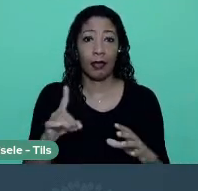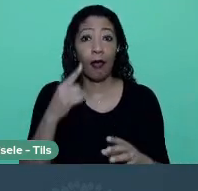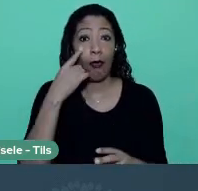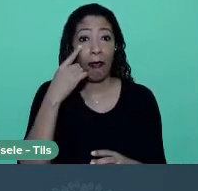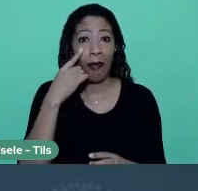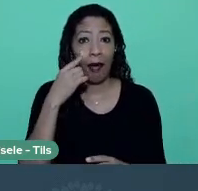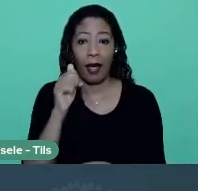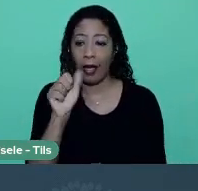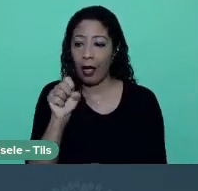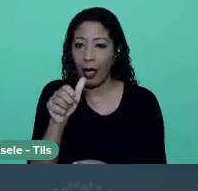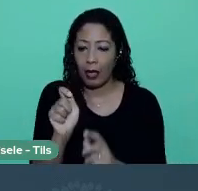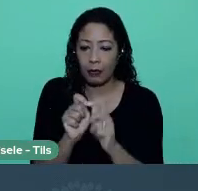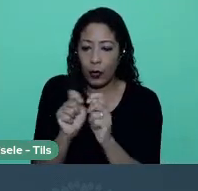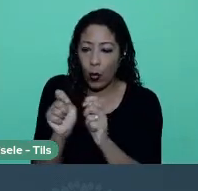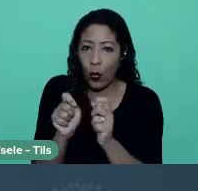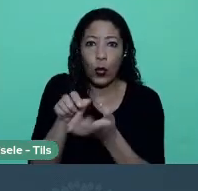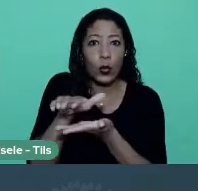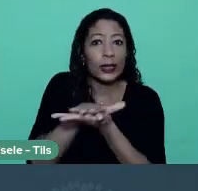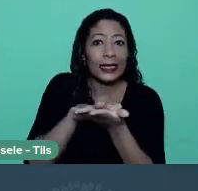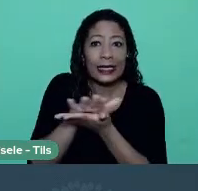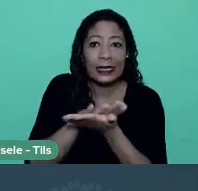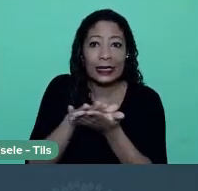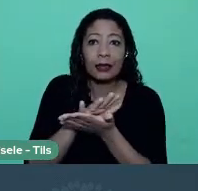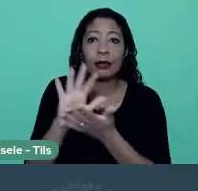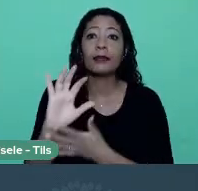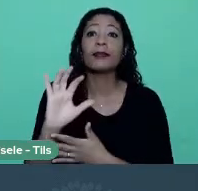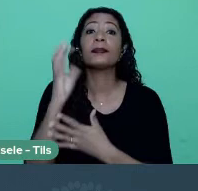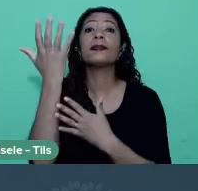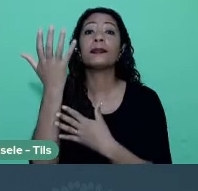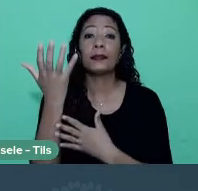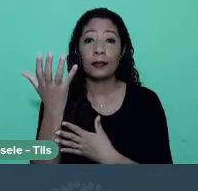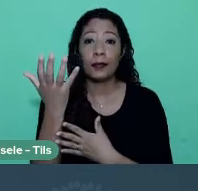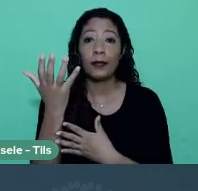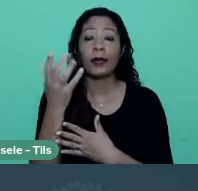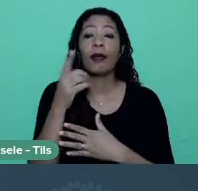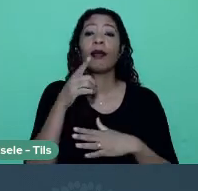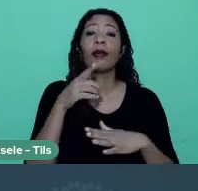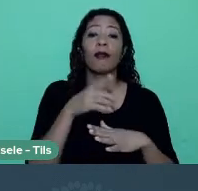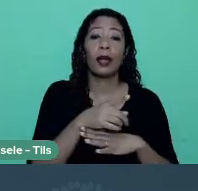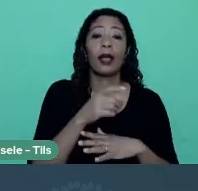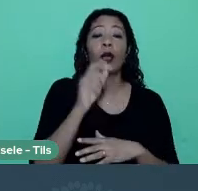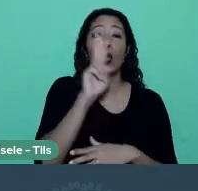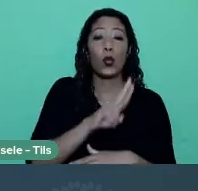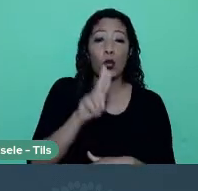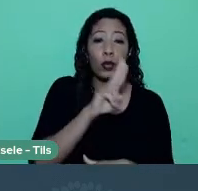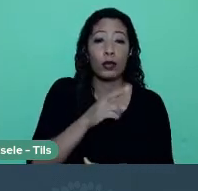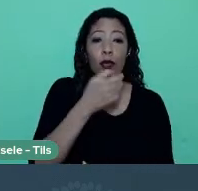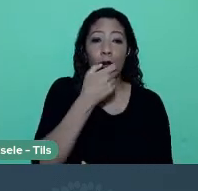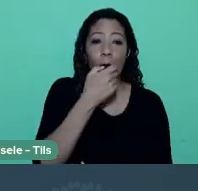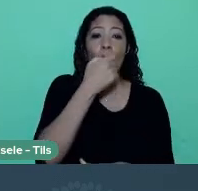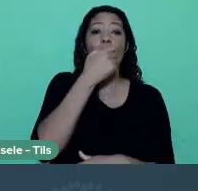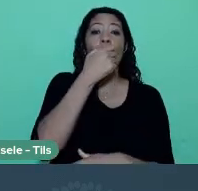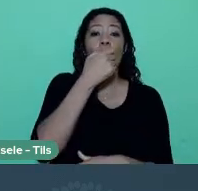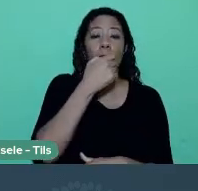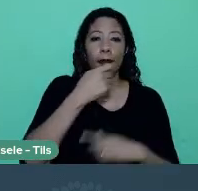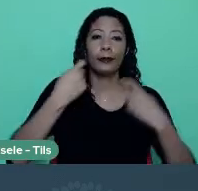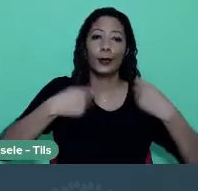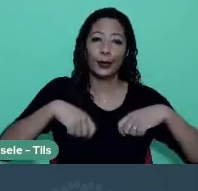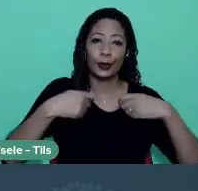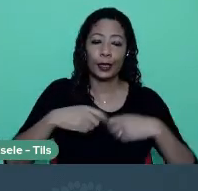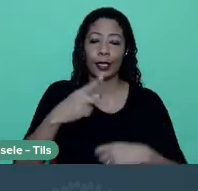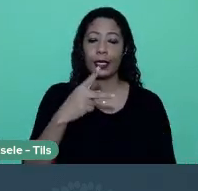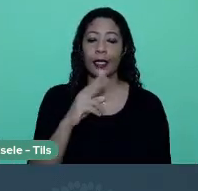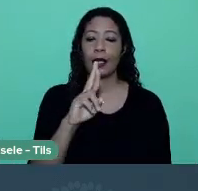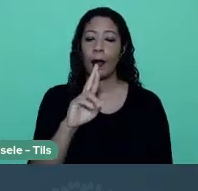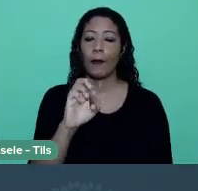não controlada faz com que o indivíduo use mais pulsos de corticoide oral, como a prednisona, e tem um